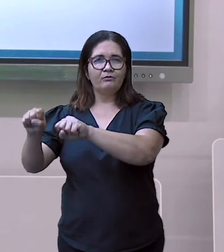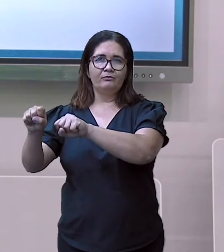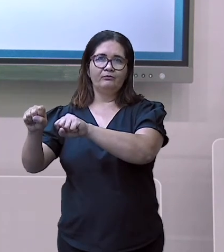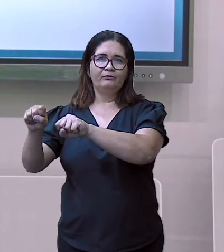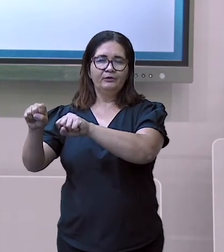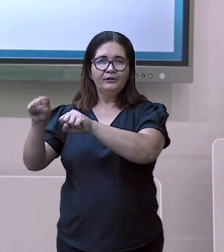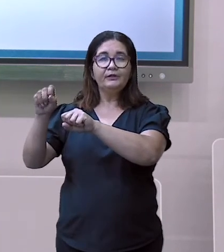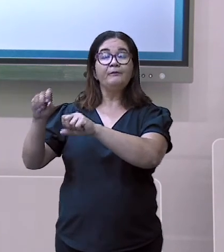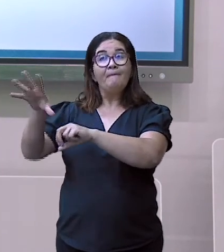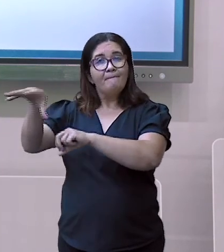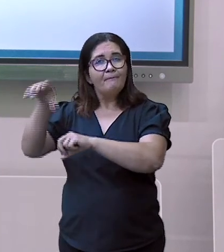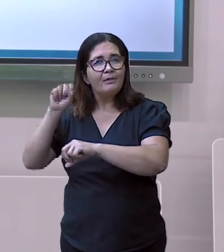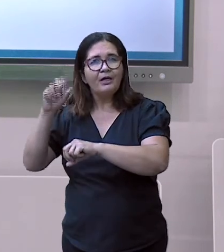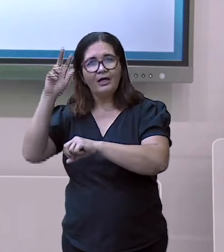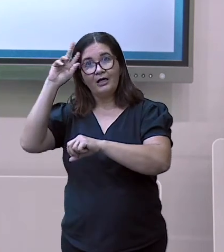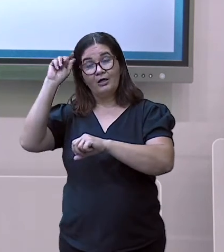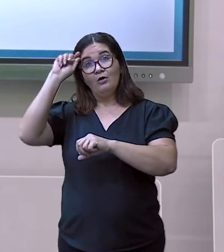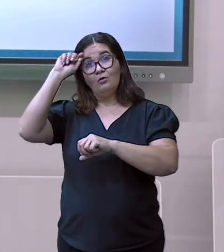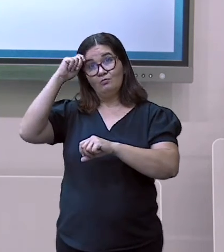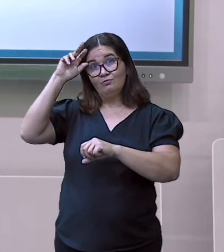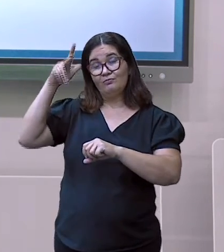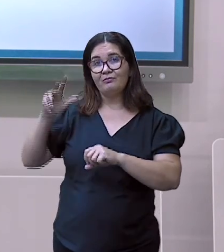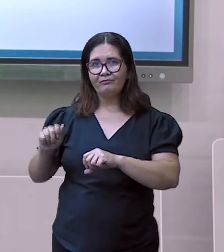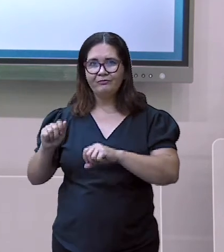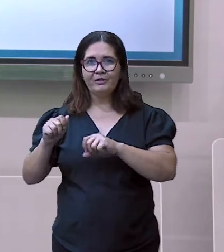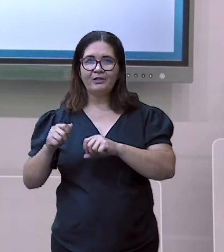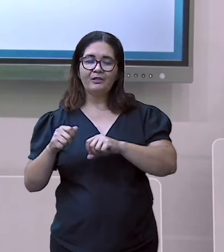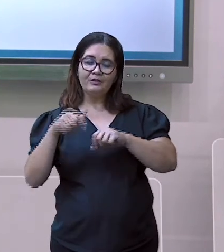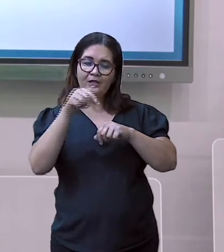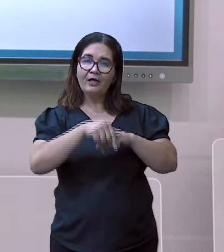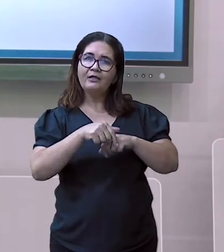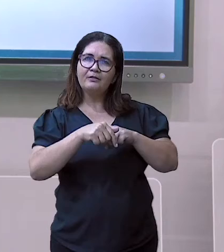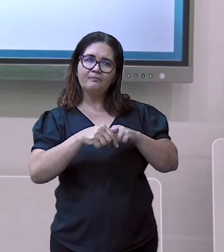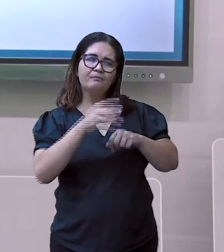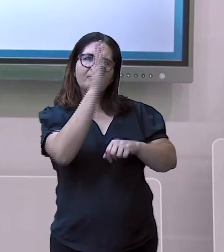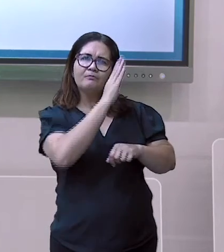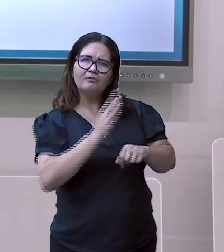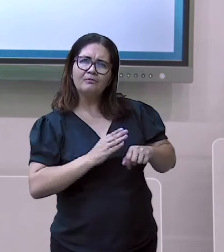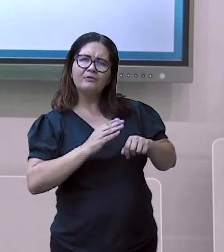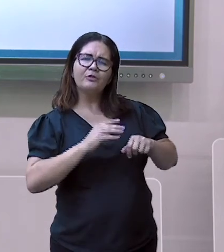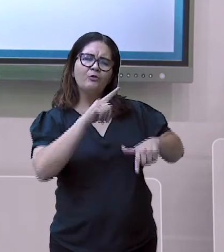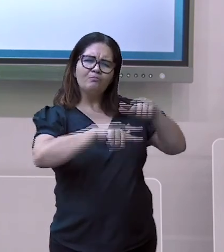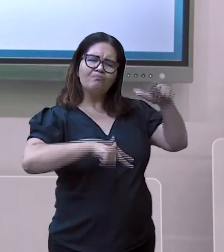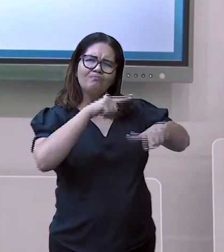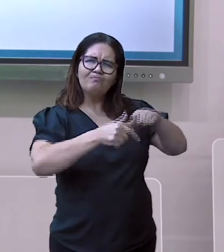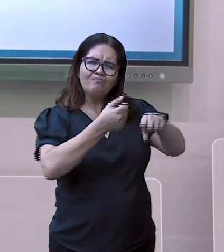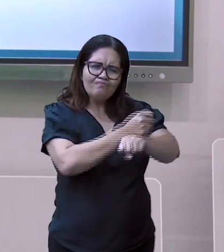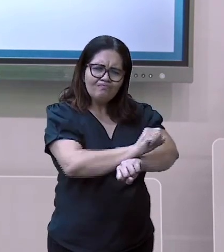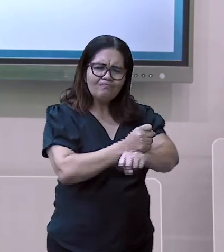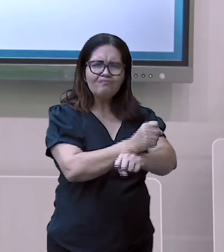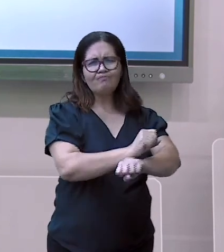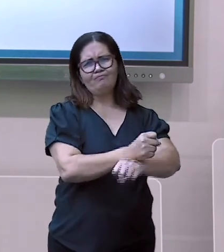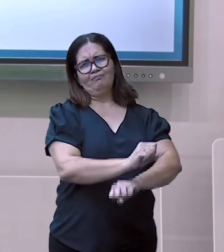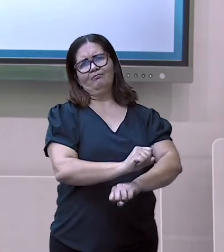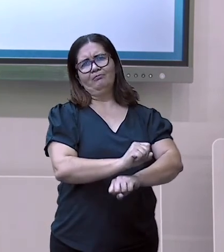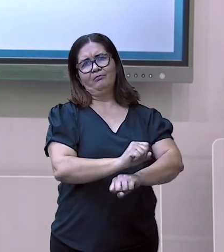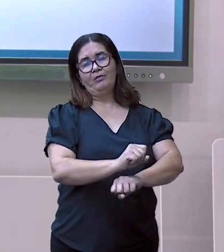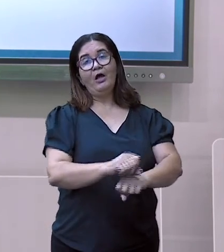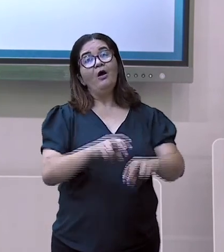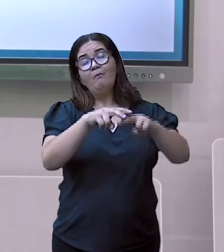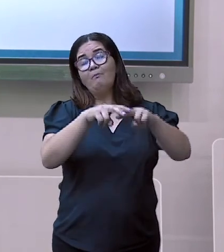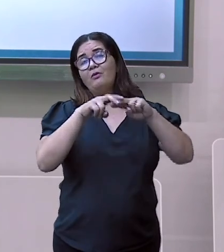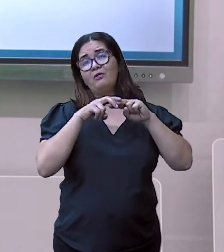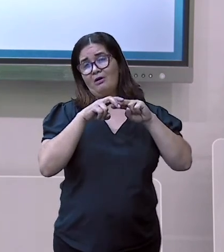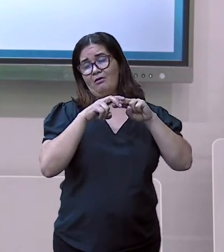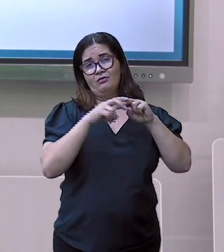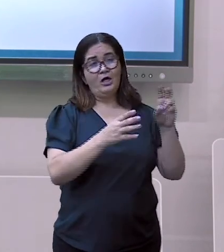mão de obra indígena estava ficando escassa. Por que a mão de obra indígena estava ficando escassa?